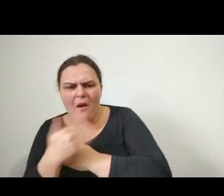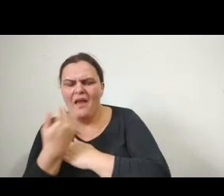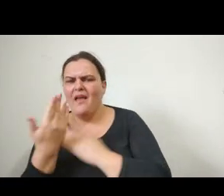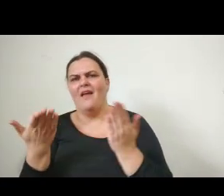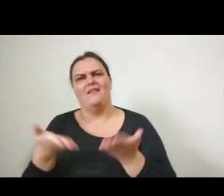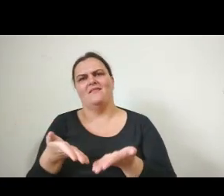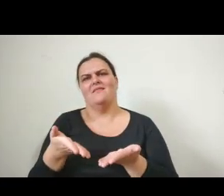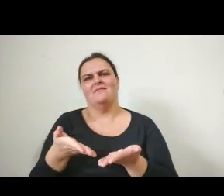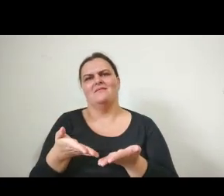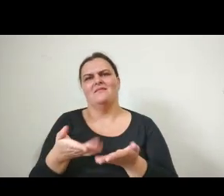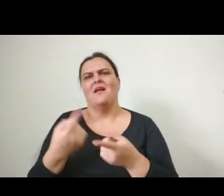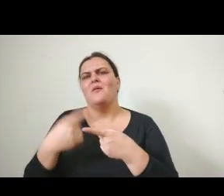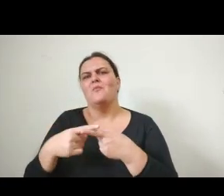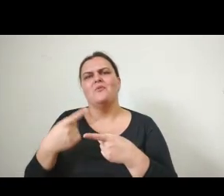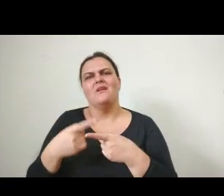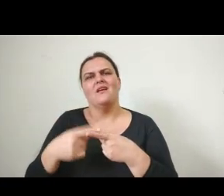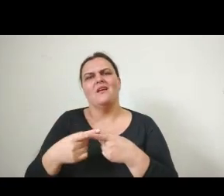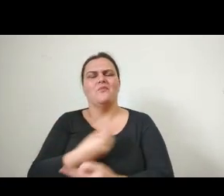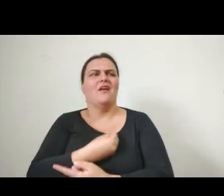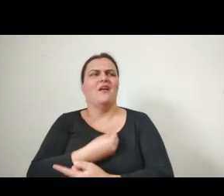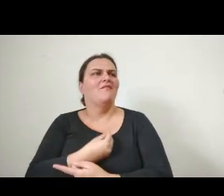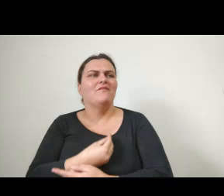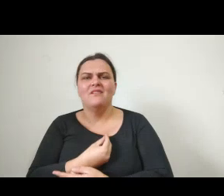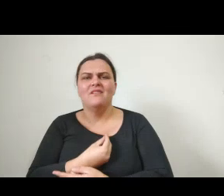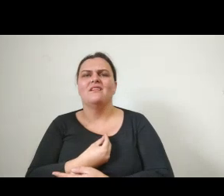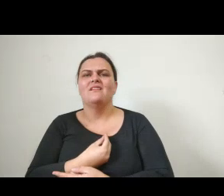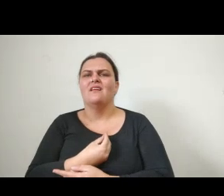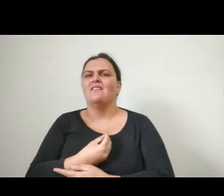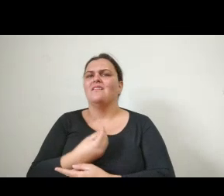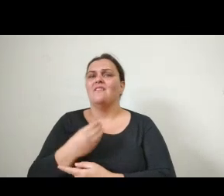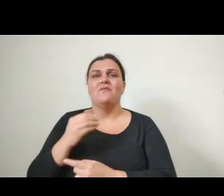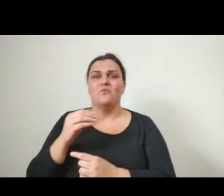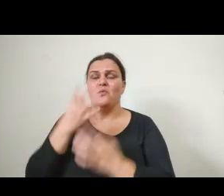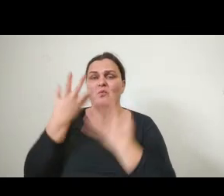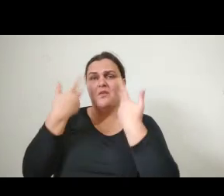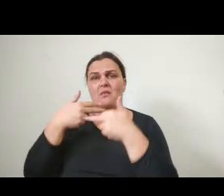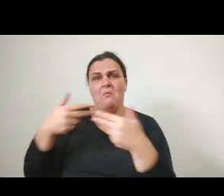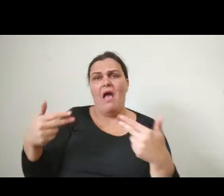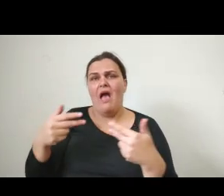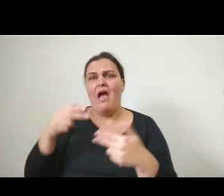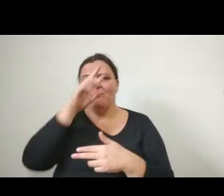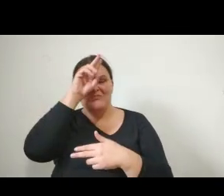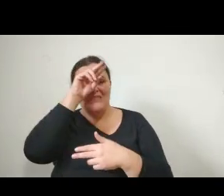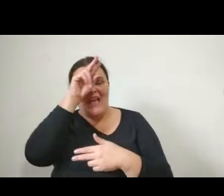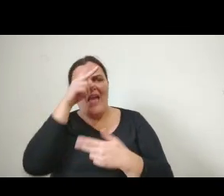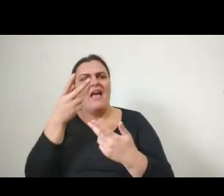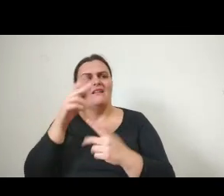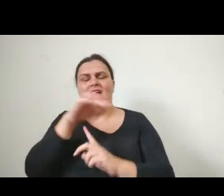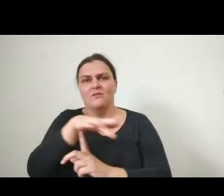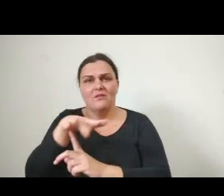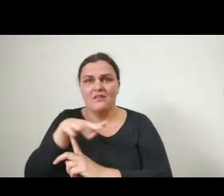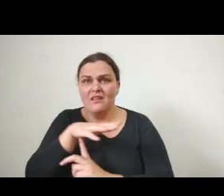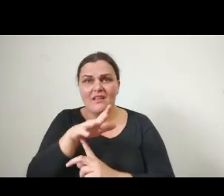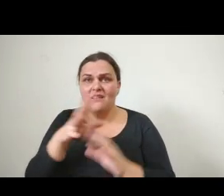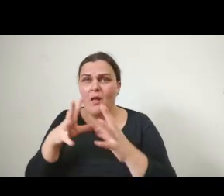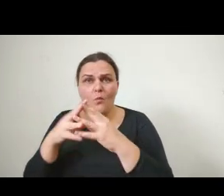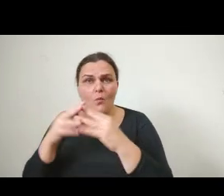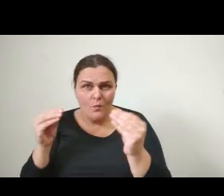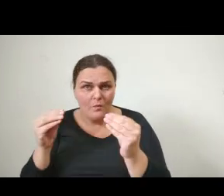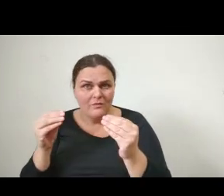antrópicas. As mudanças climáticas devem agravar ainda mais, né, esse cenário que é